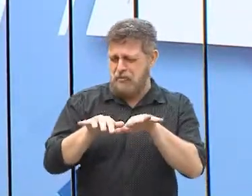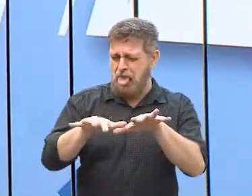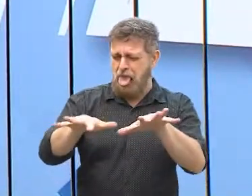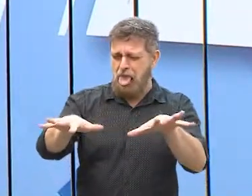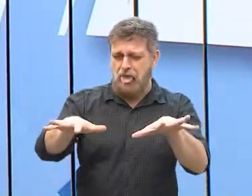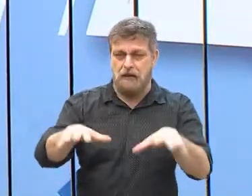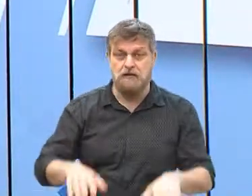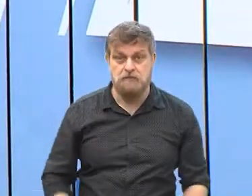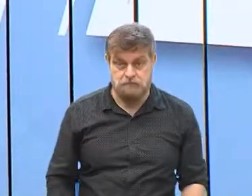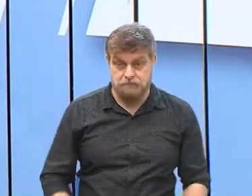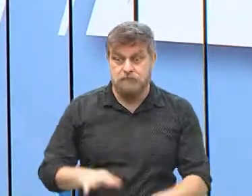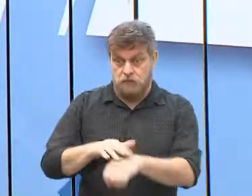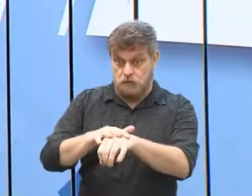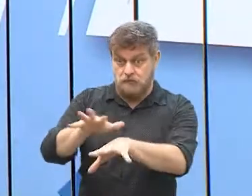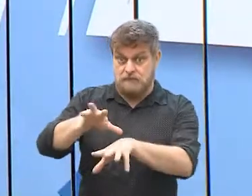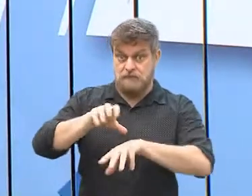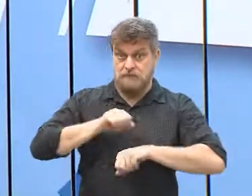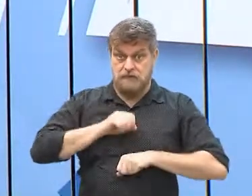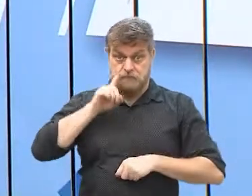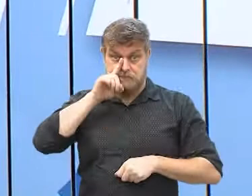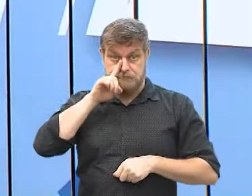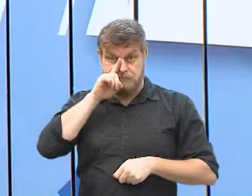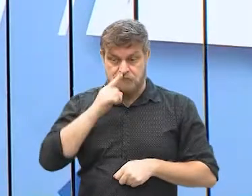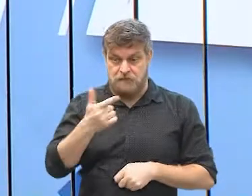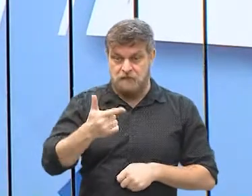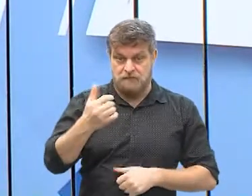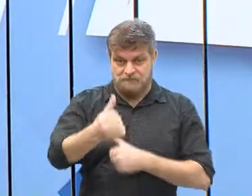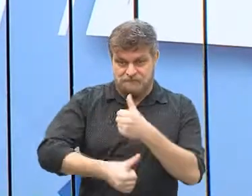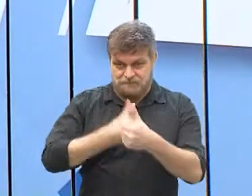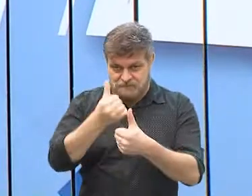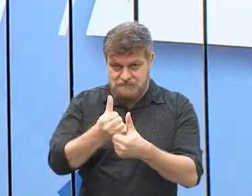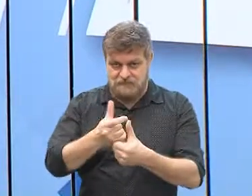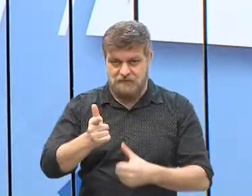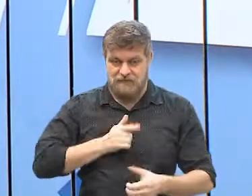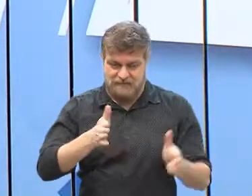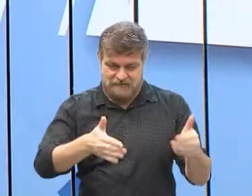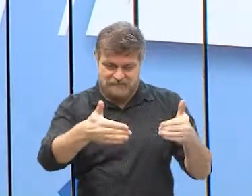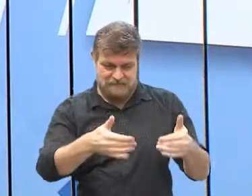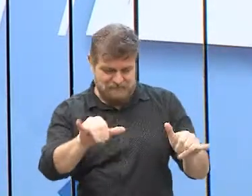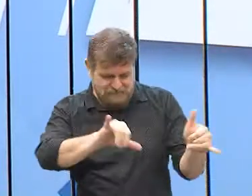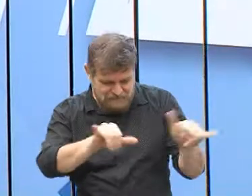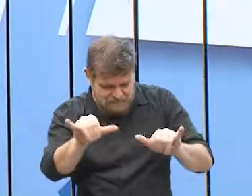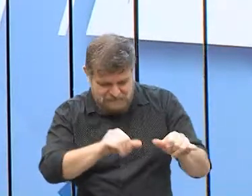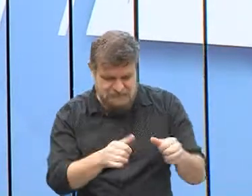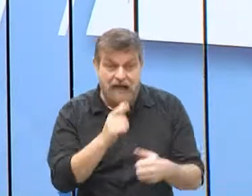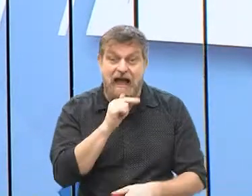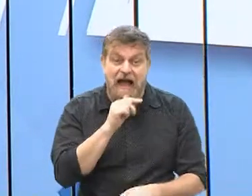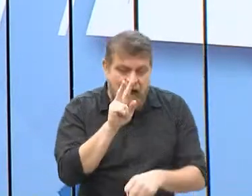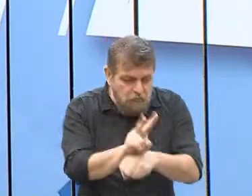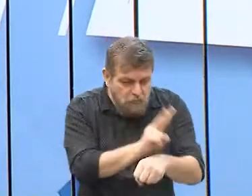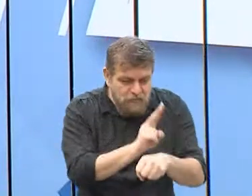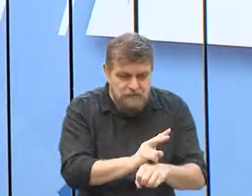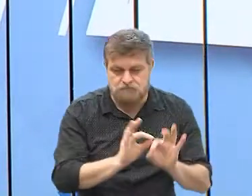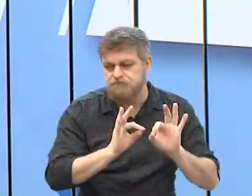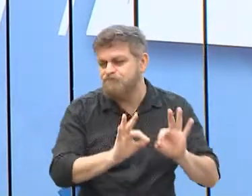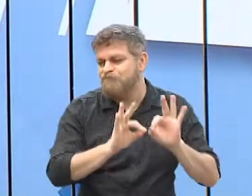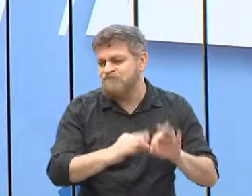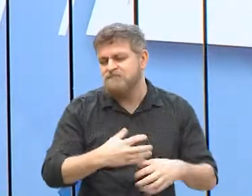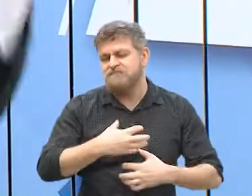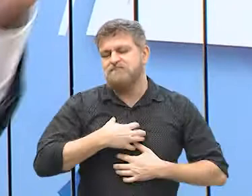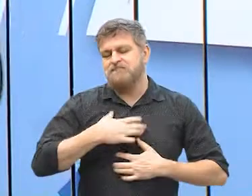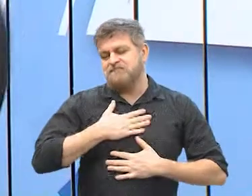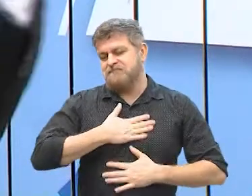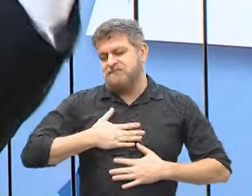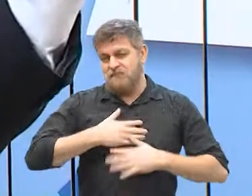tal. E nós devemos no segundo semestre ter essa obra operando nessa estação, e eu fico feliz de